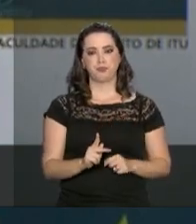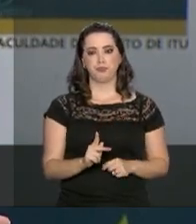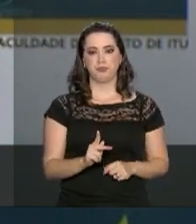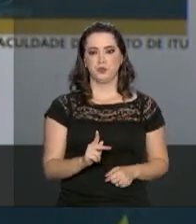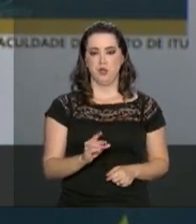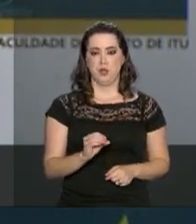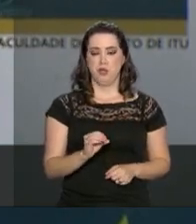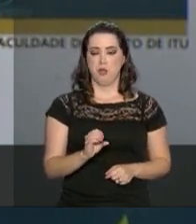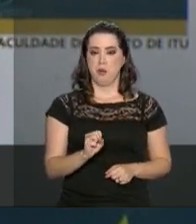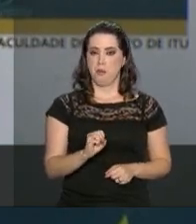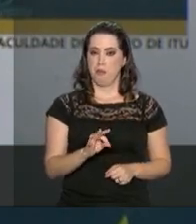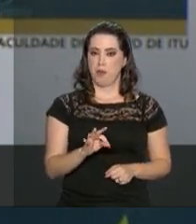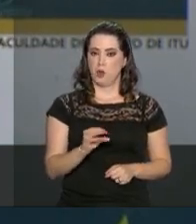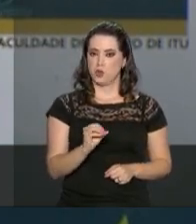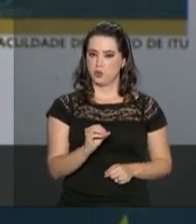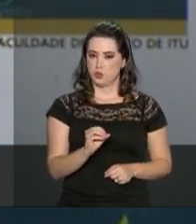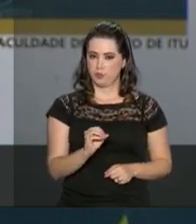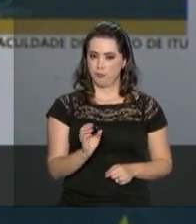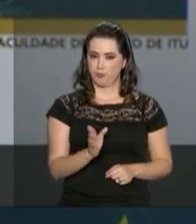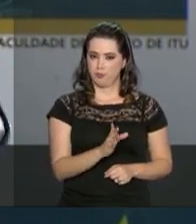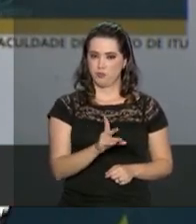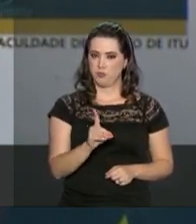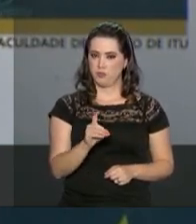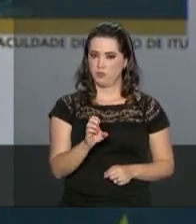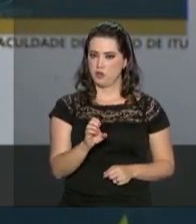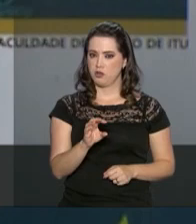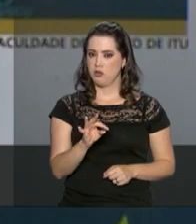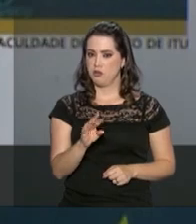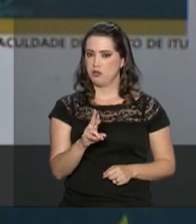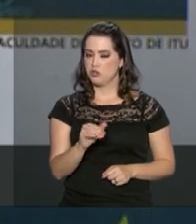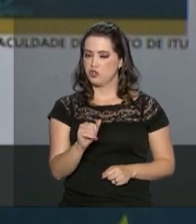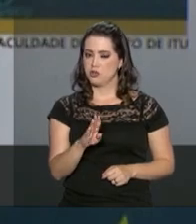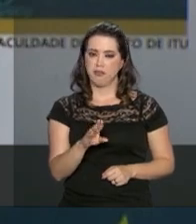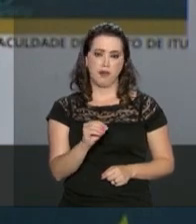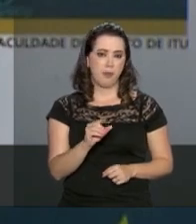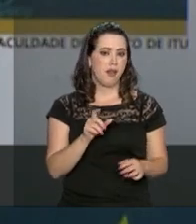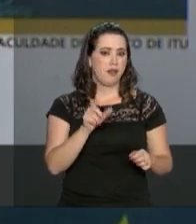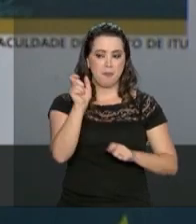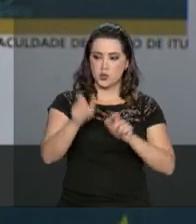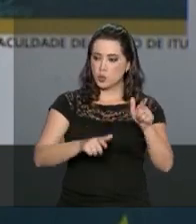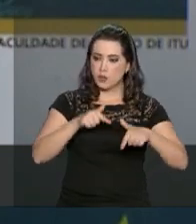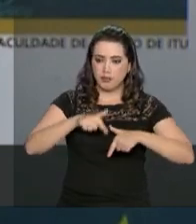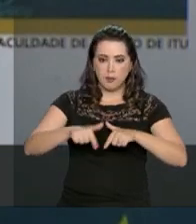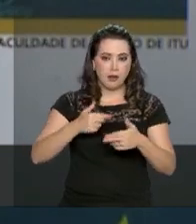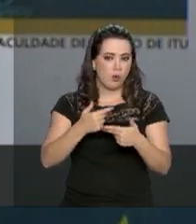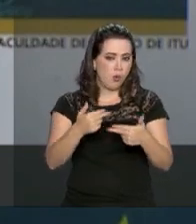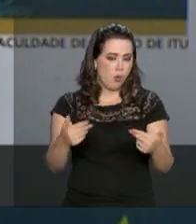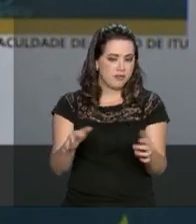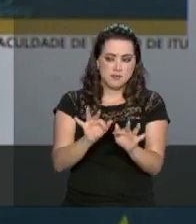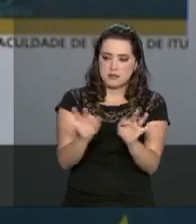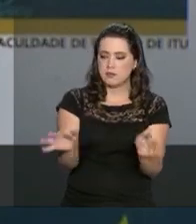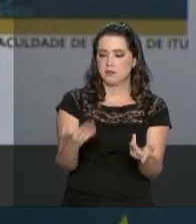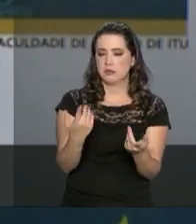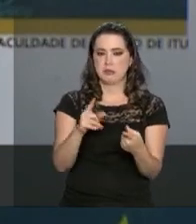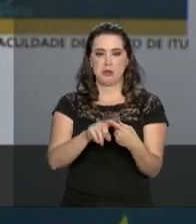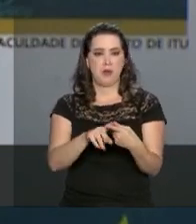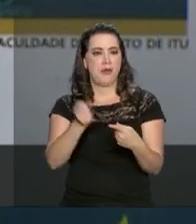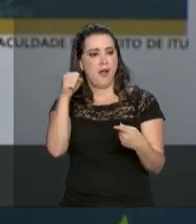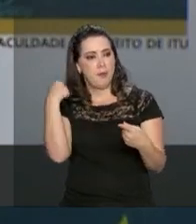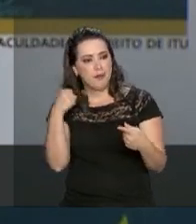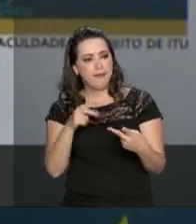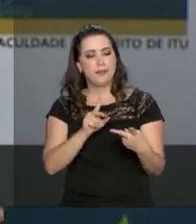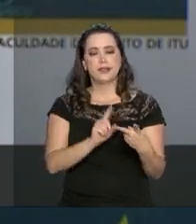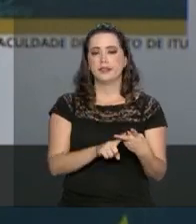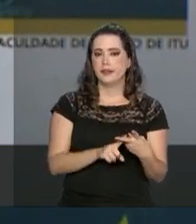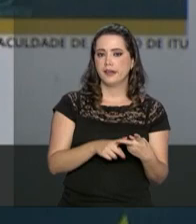atividades, microempresas, na verdade, né? É uma cabeleireira, uma pequena casa de alimentação, que é fruto